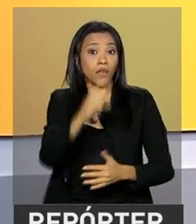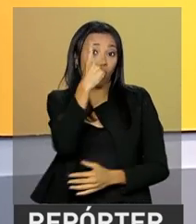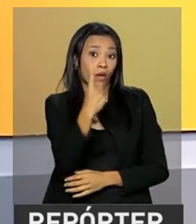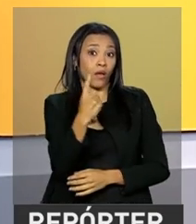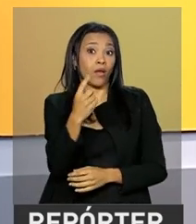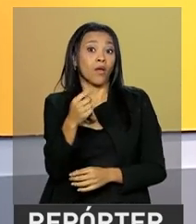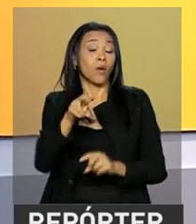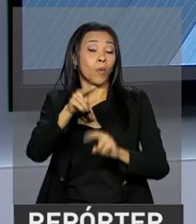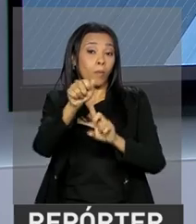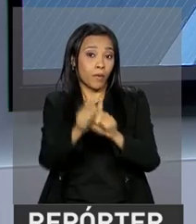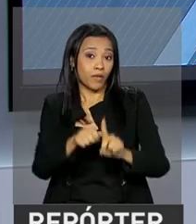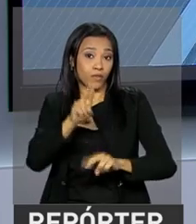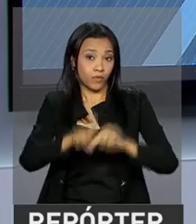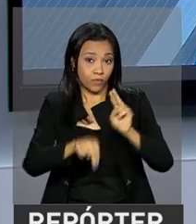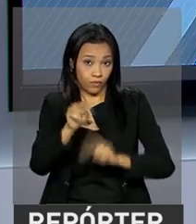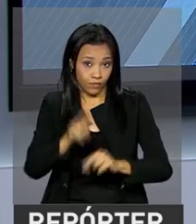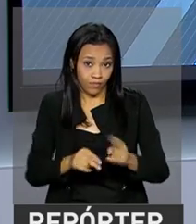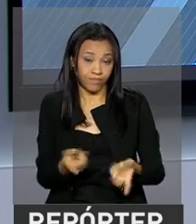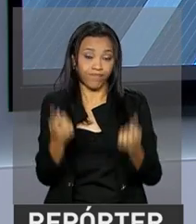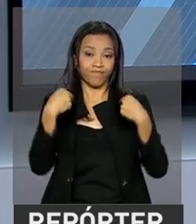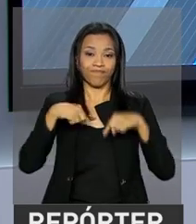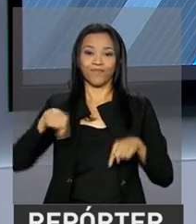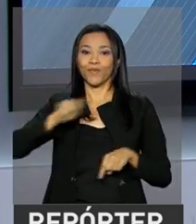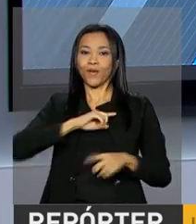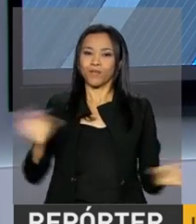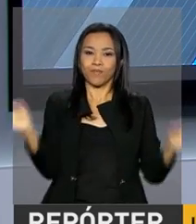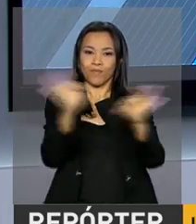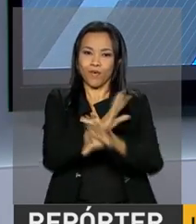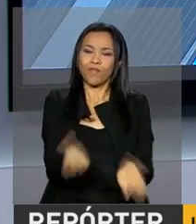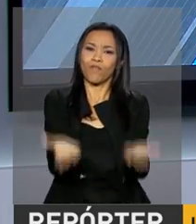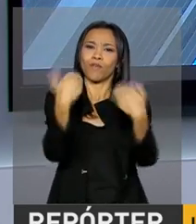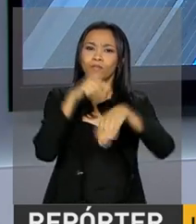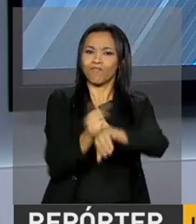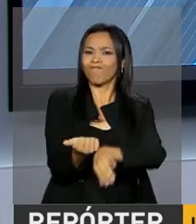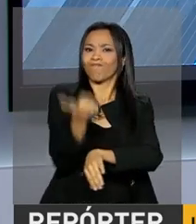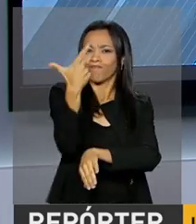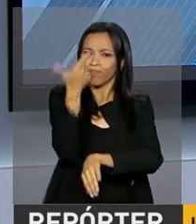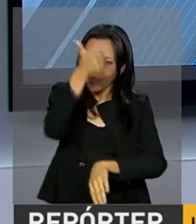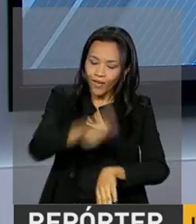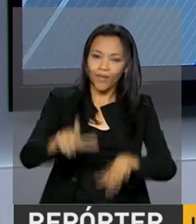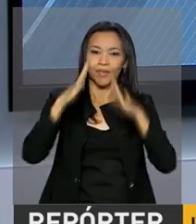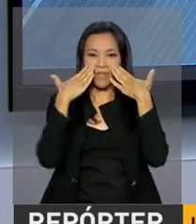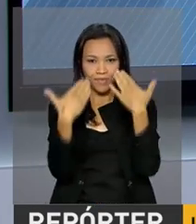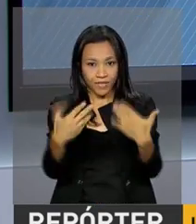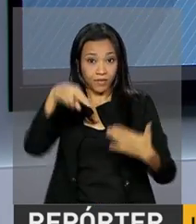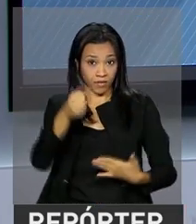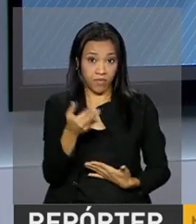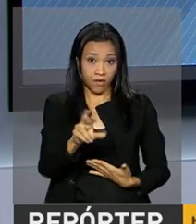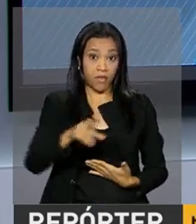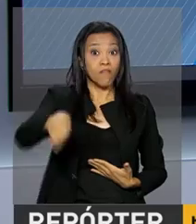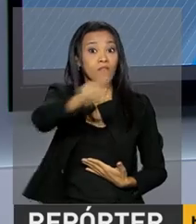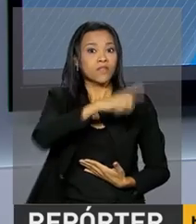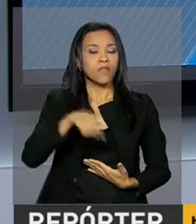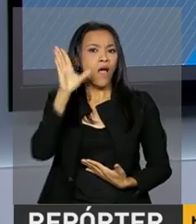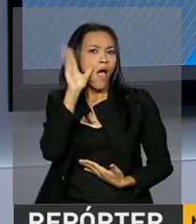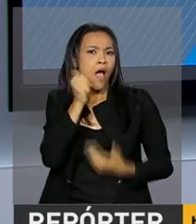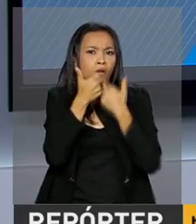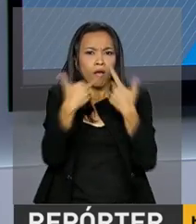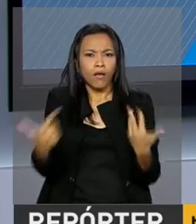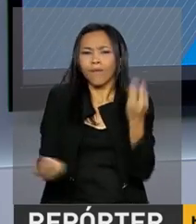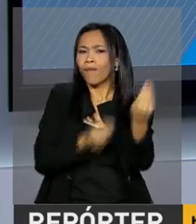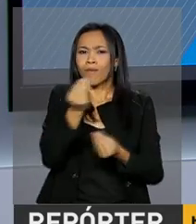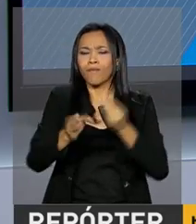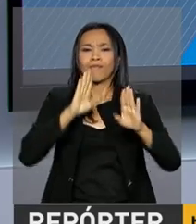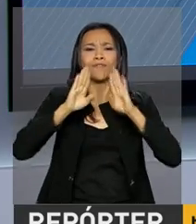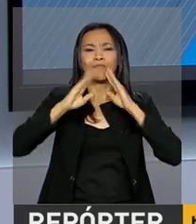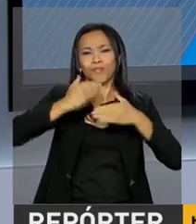de junho e nós ficamos por aqui Voltamos ao mei na próxima edição do repter NBR acan as novidades